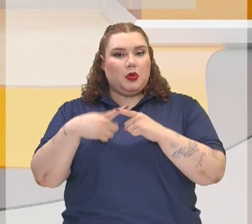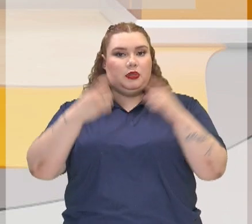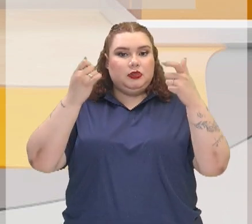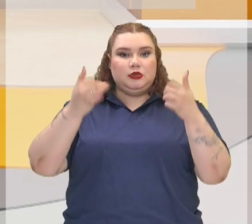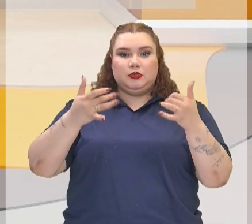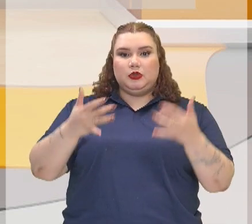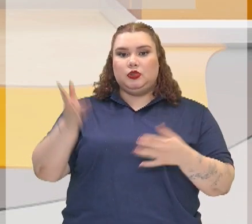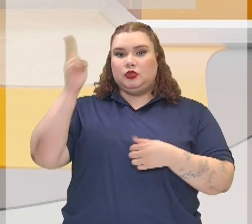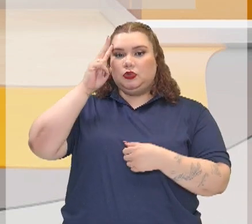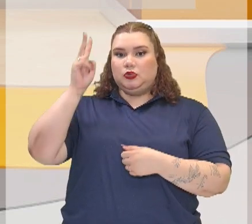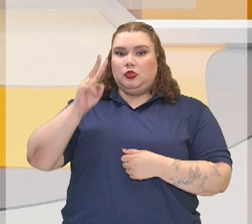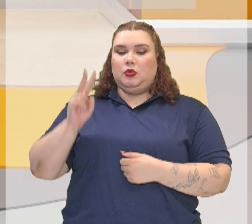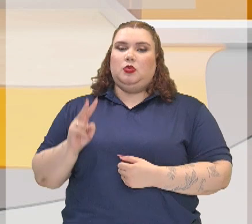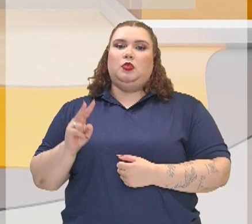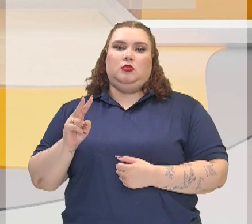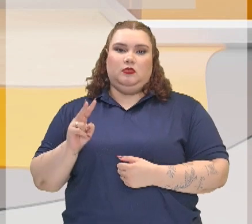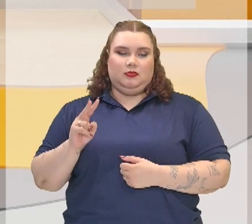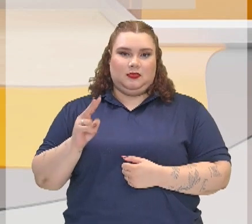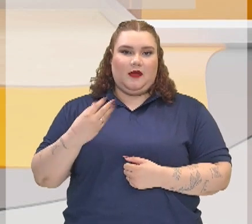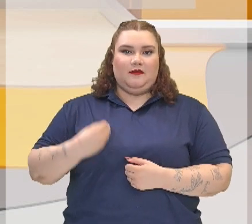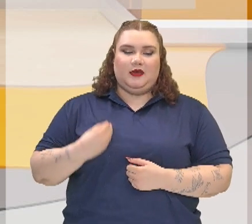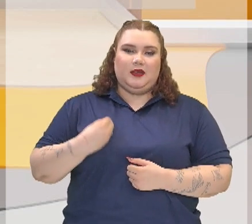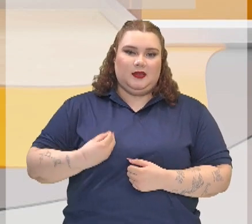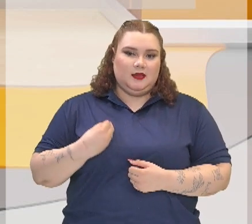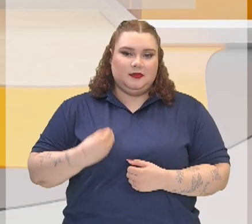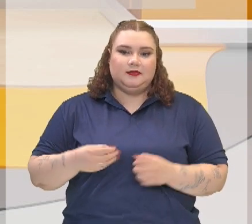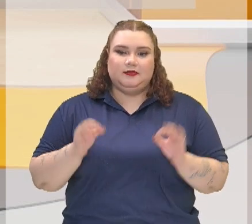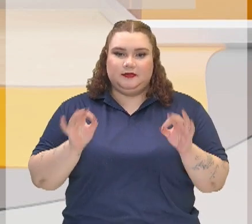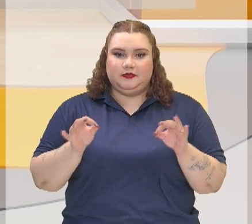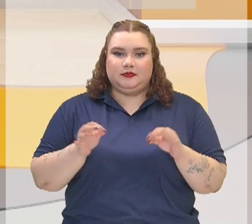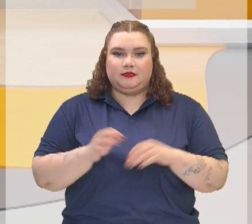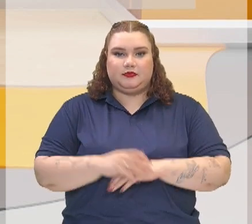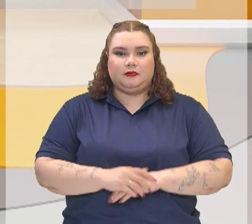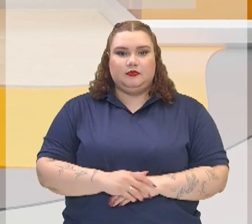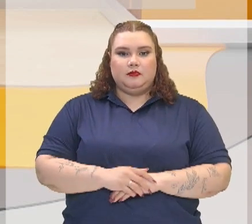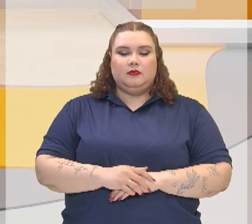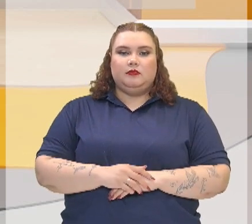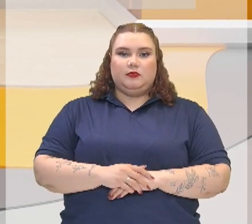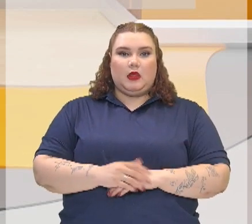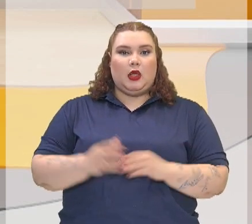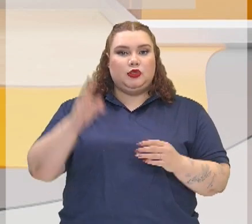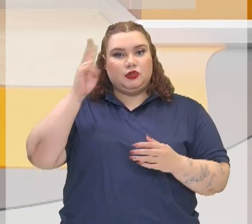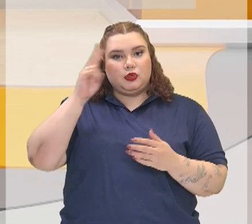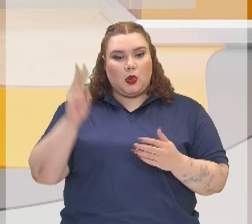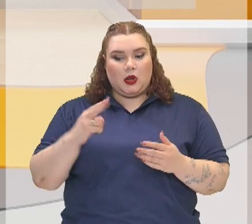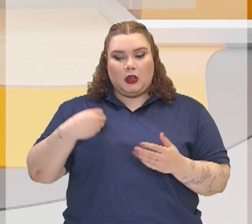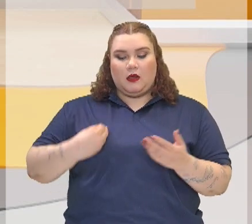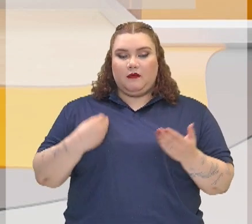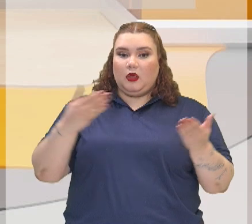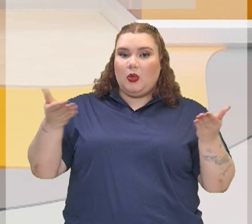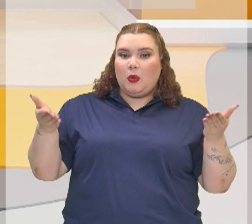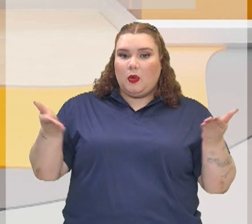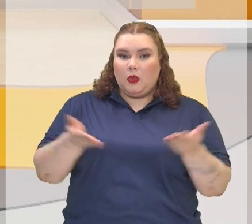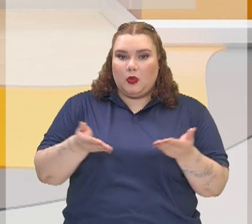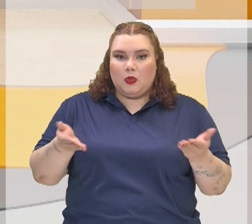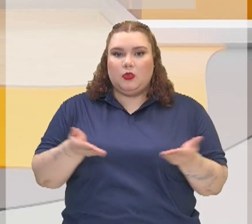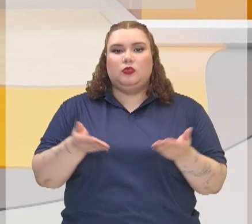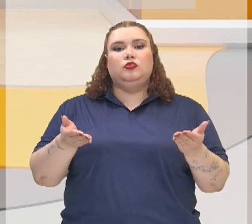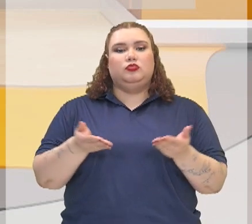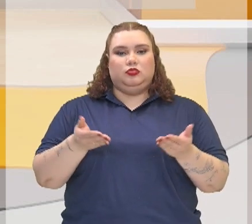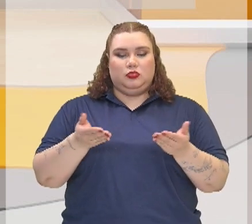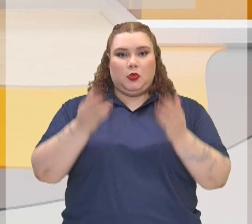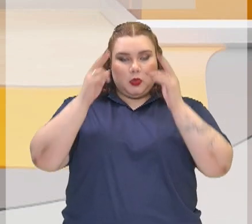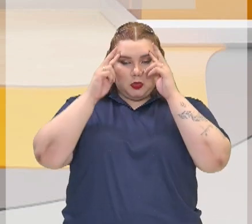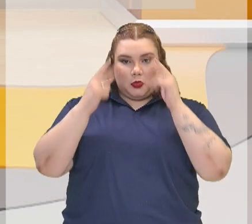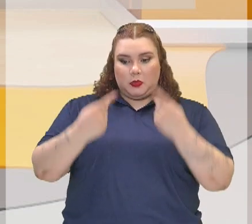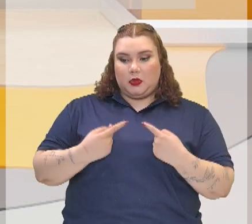a história do cotidiano, a história do tempo presente, daquilo que os seres humanos vivem e